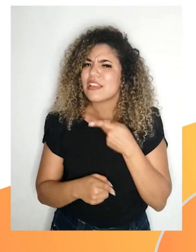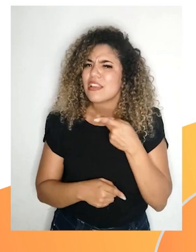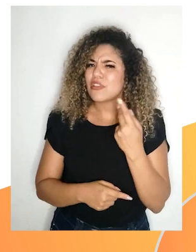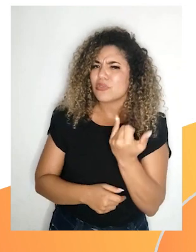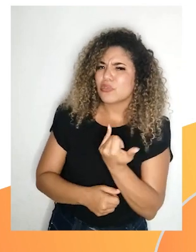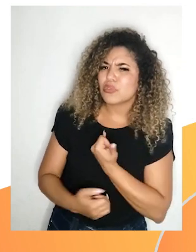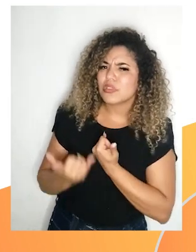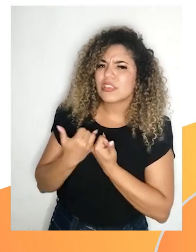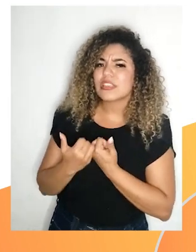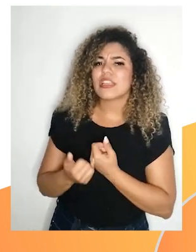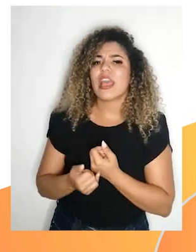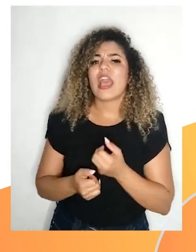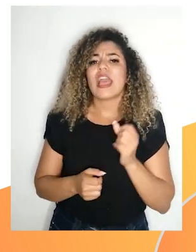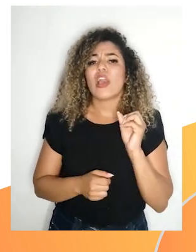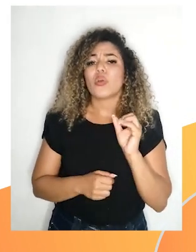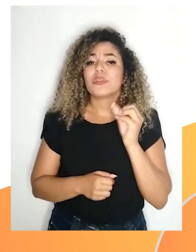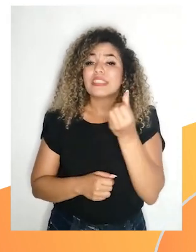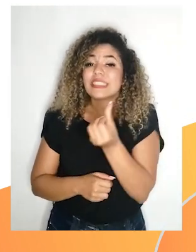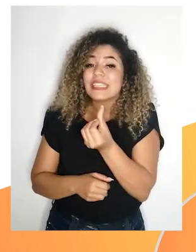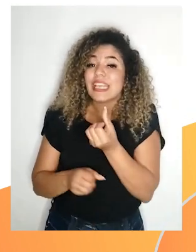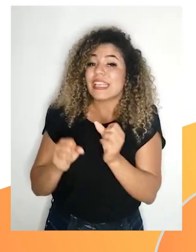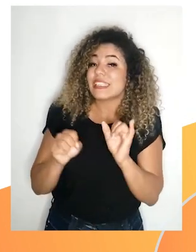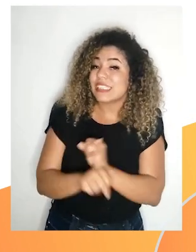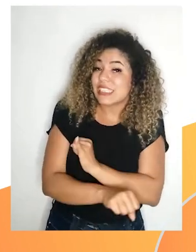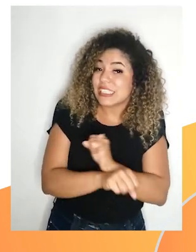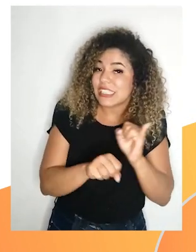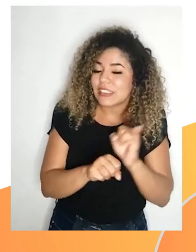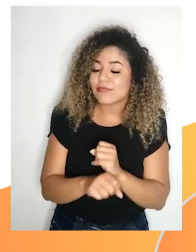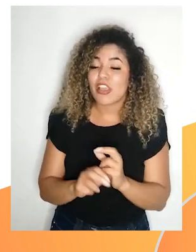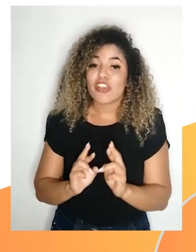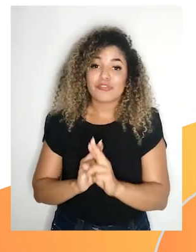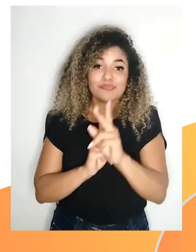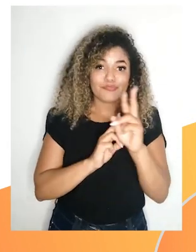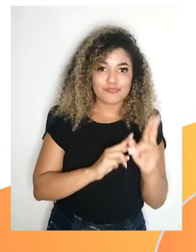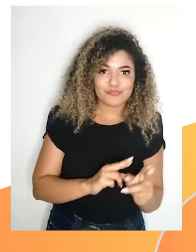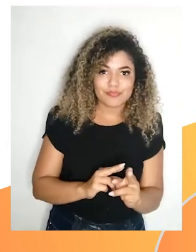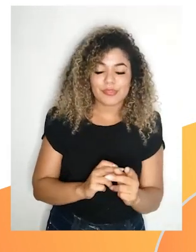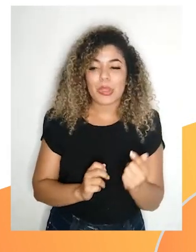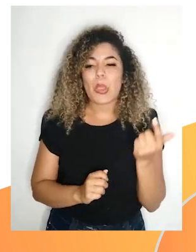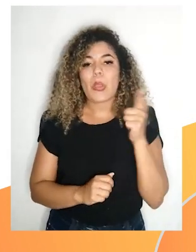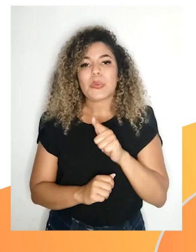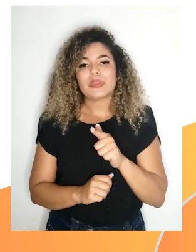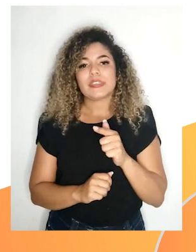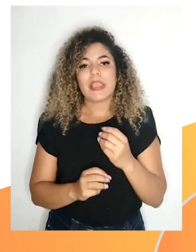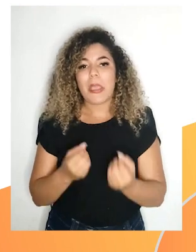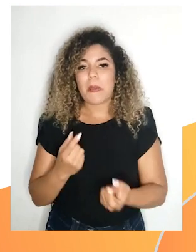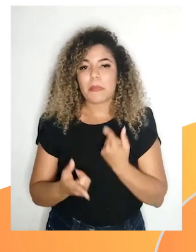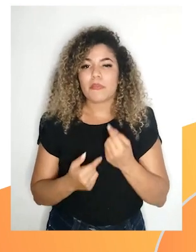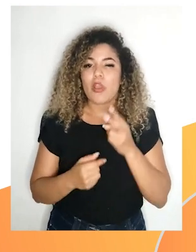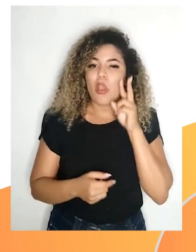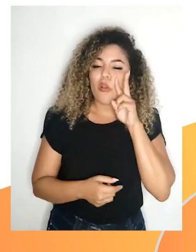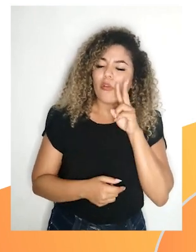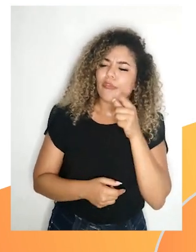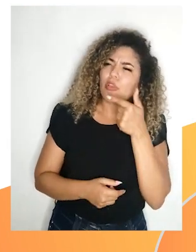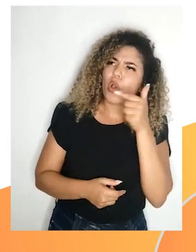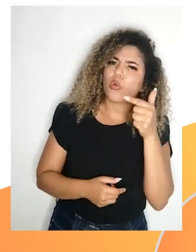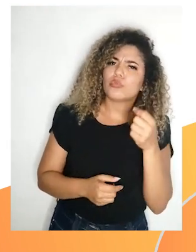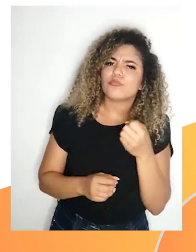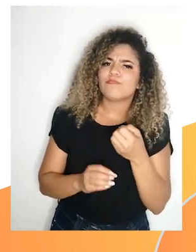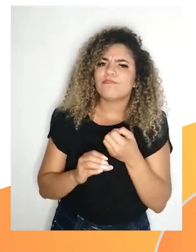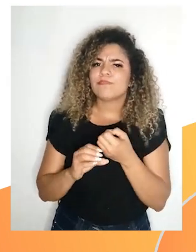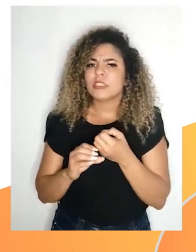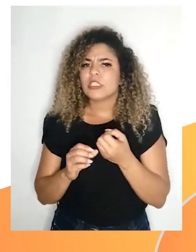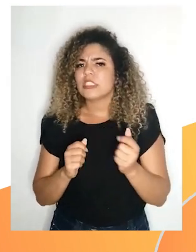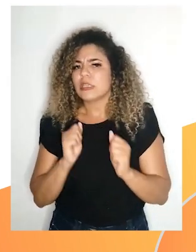para a gente que é para a gente colocar as 6 diferentes possíveis para se ganhar a pipoca. Então vamos ver outras configurações que